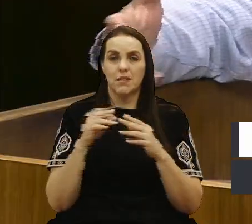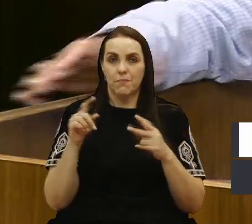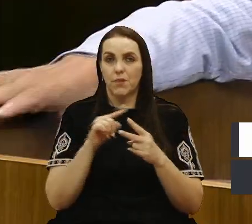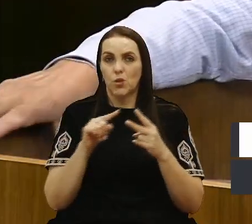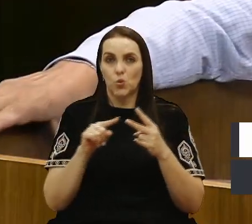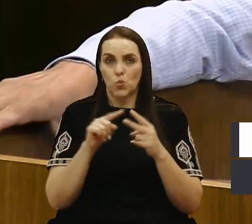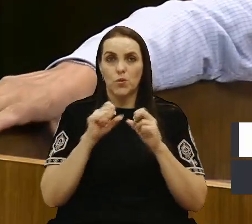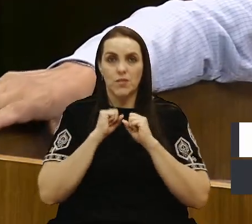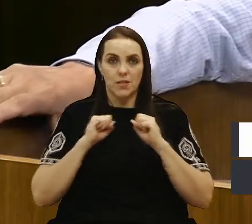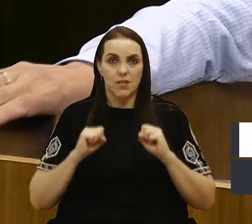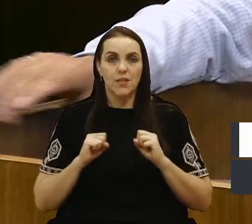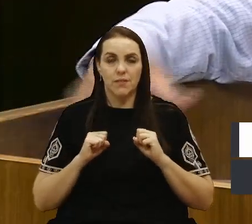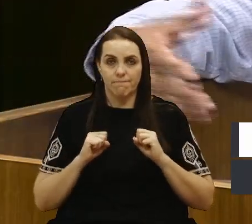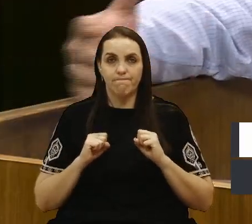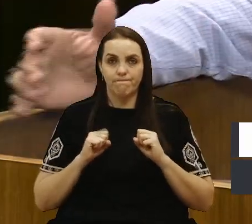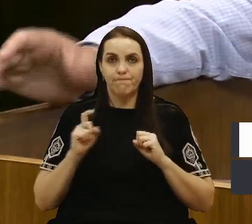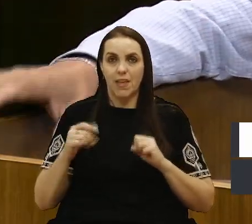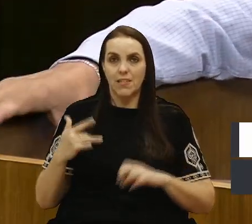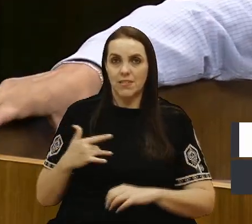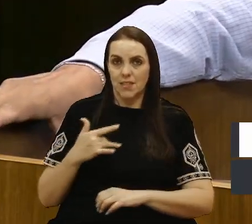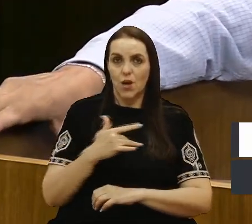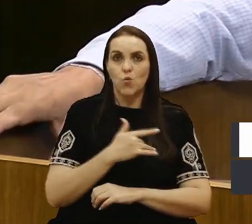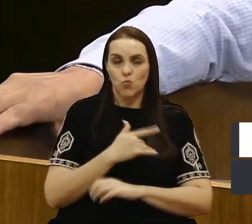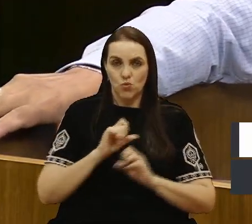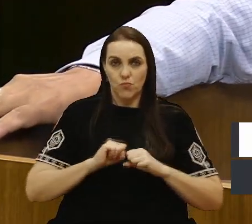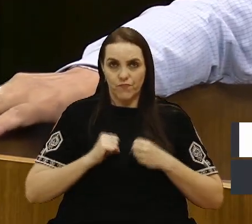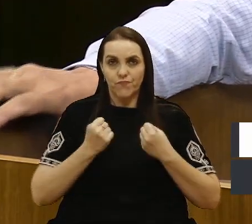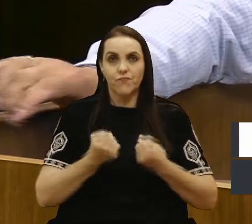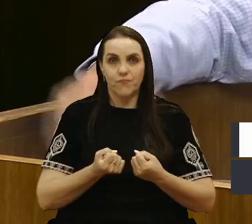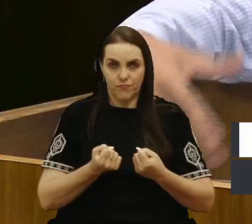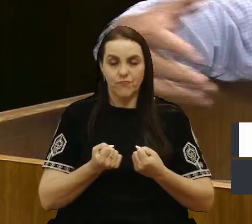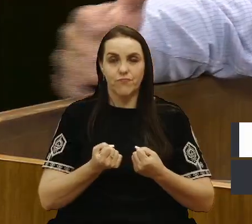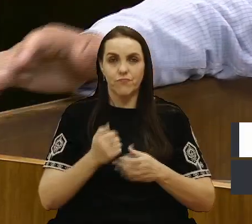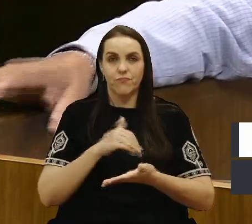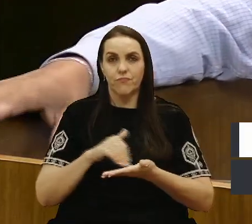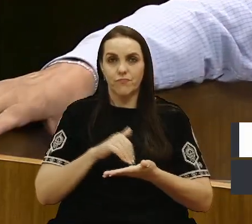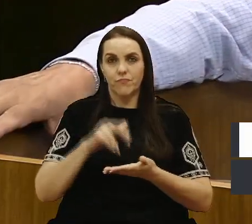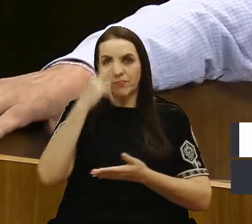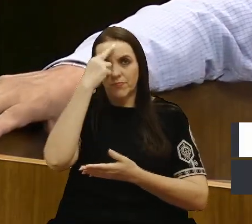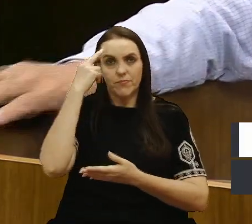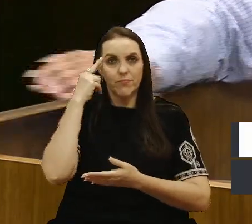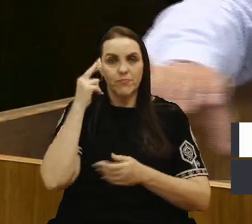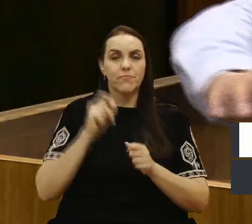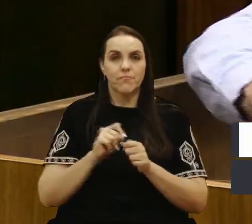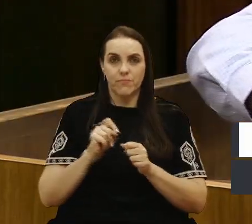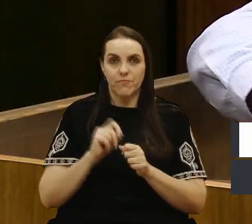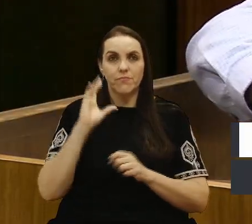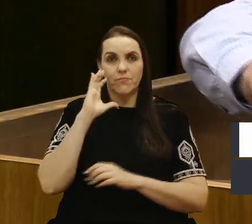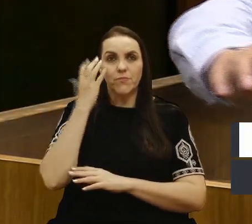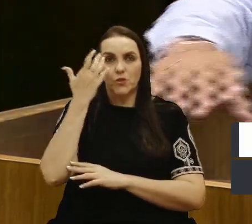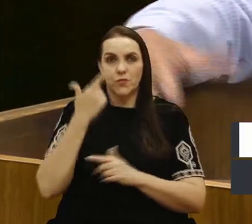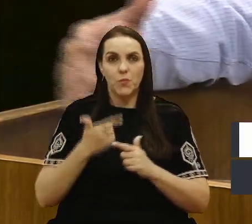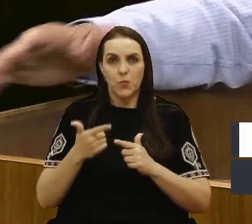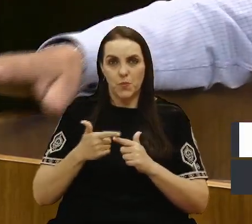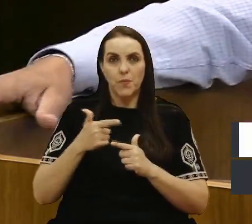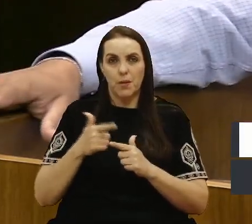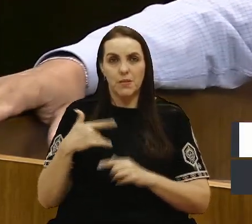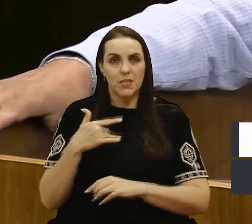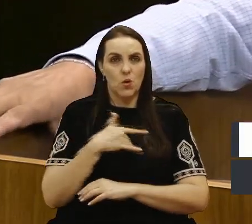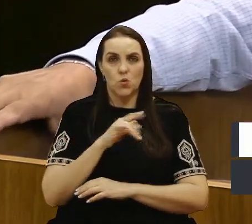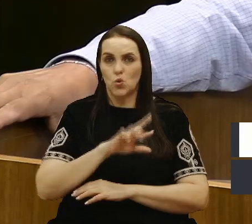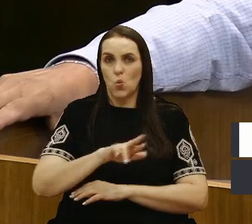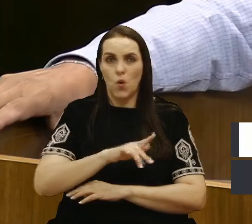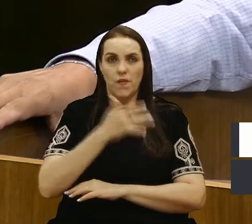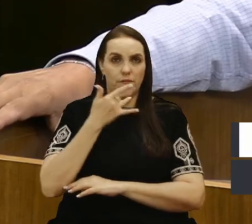secretarias aqui, que uma é a Secretaria de Saúde pelo empenho que o secretário Rafael tem feito para resolver o problema da saúde, que não é fácil, e